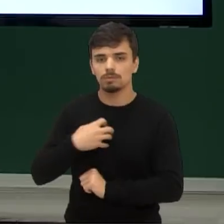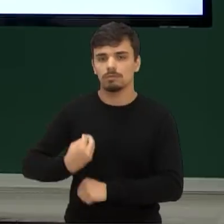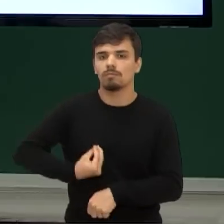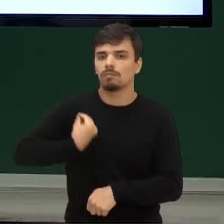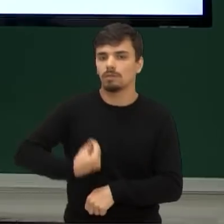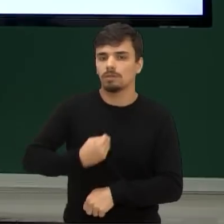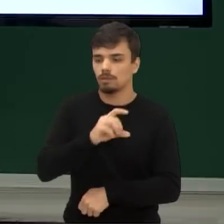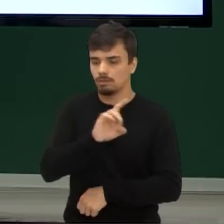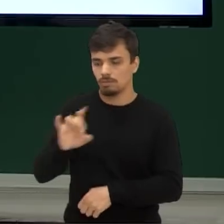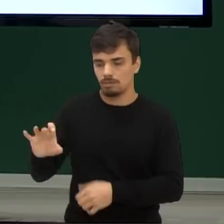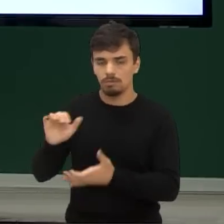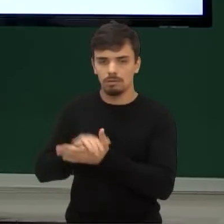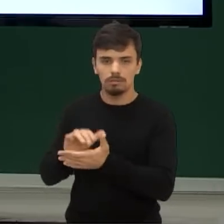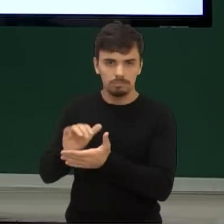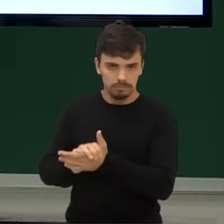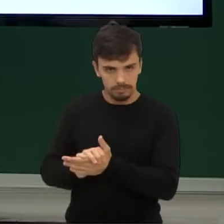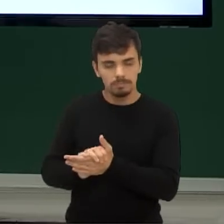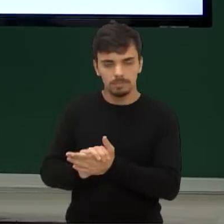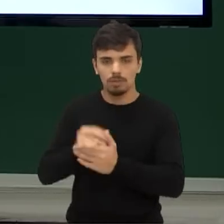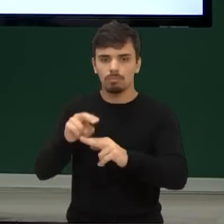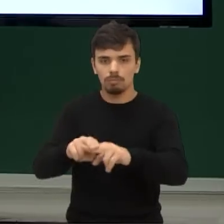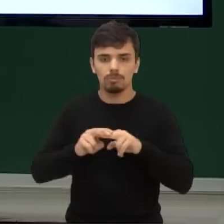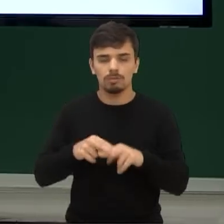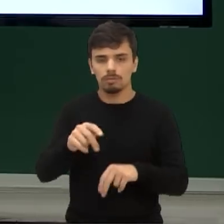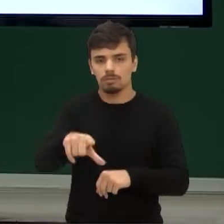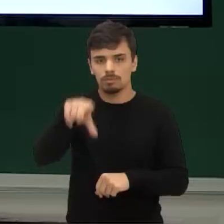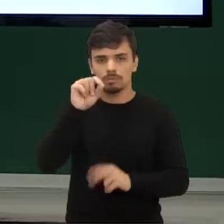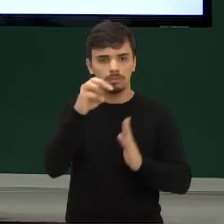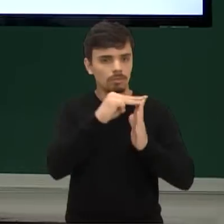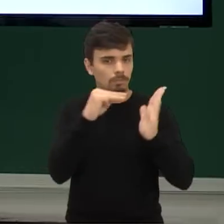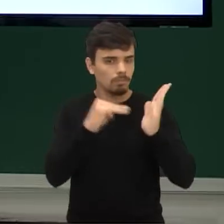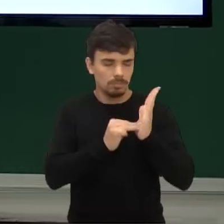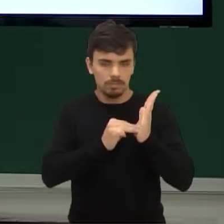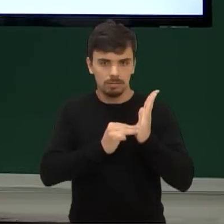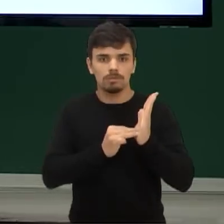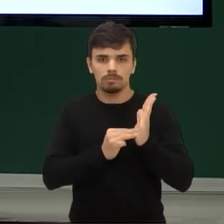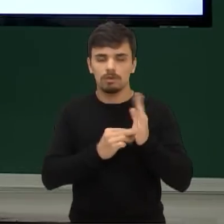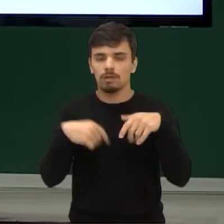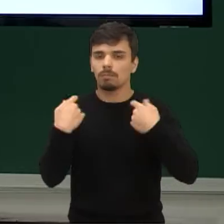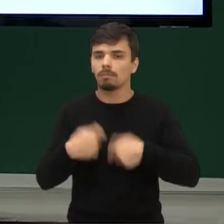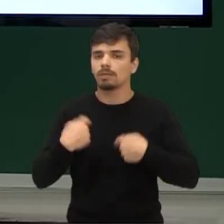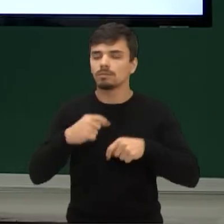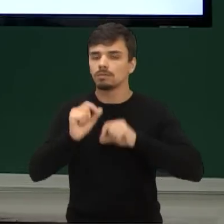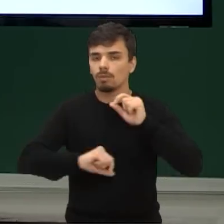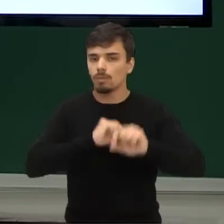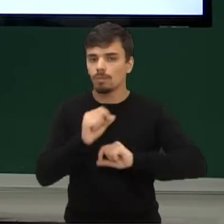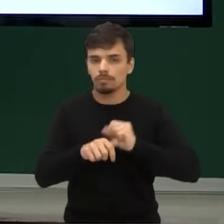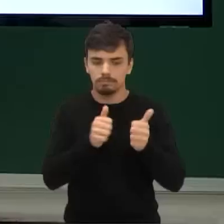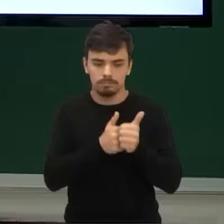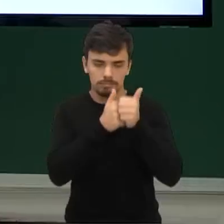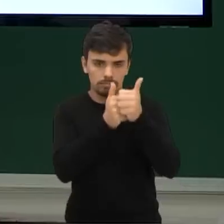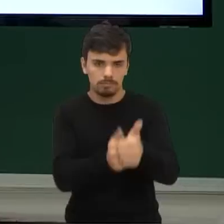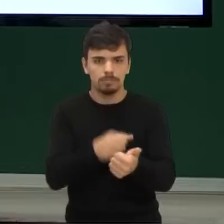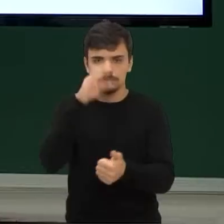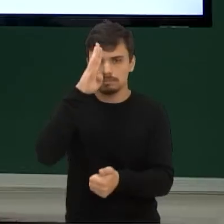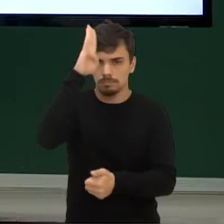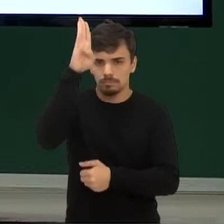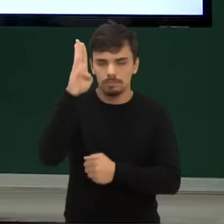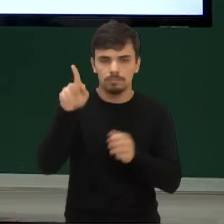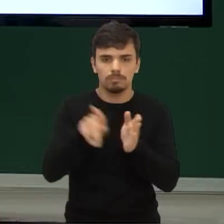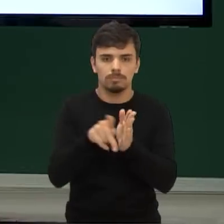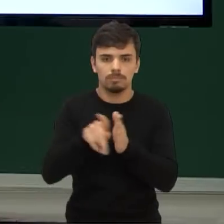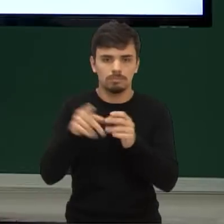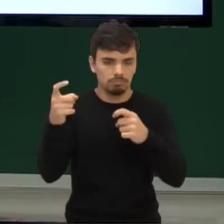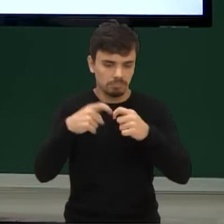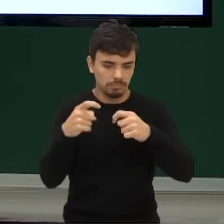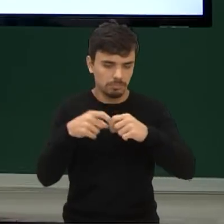casal, né? Então, por isso que a escolha do método ela precisa de um acompanhamento, principalmente de um profissional